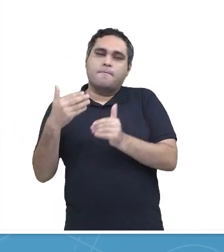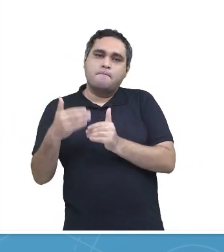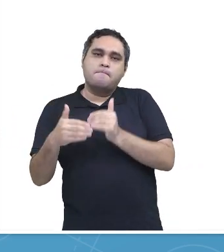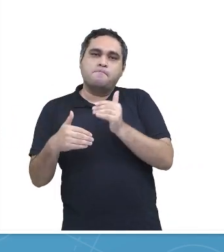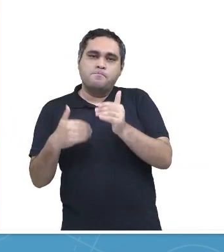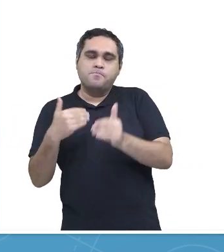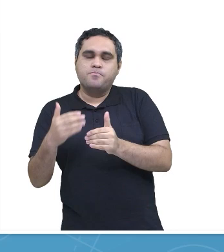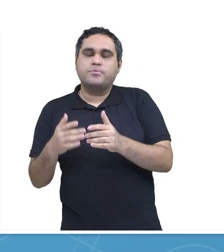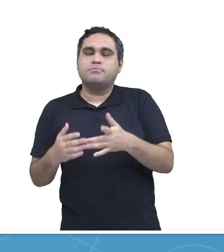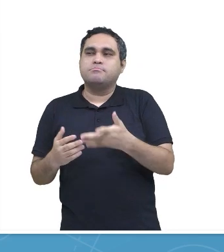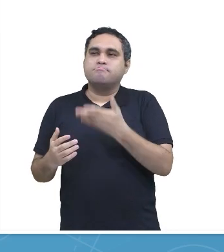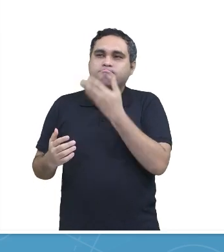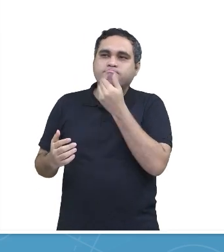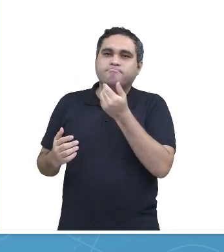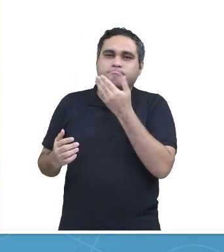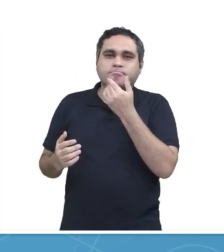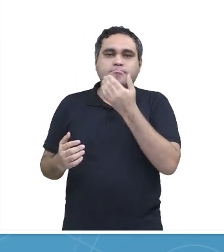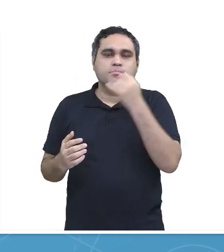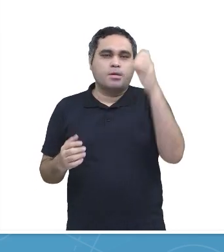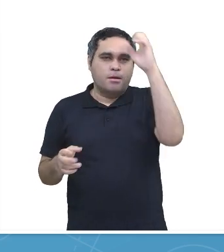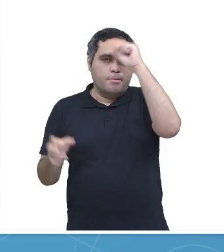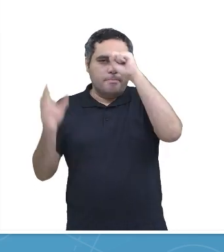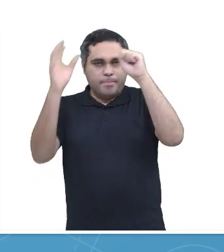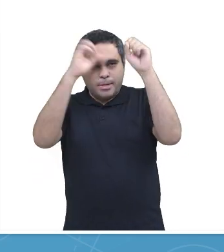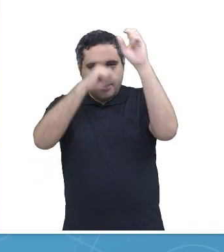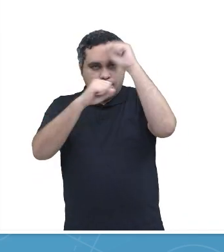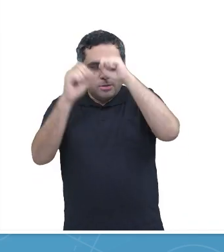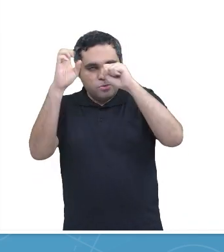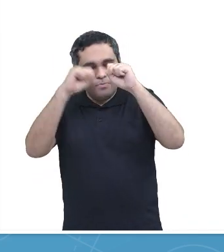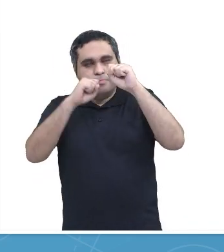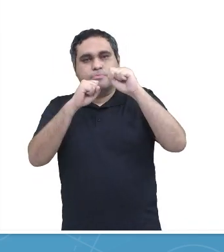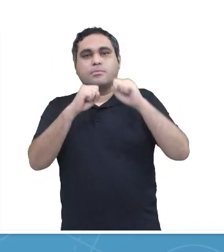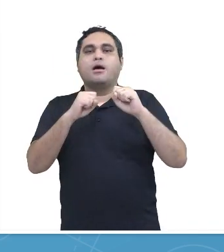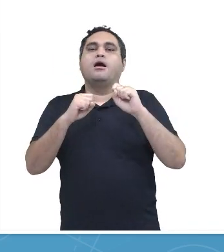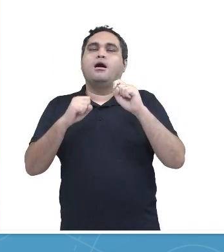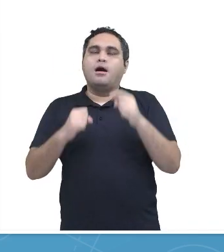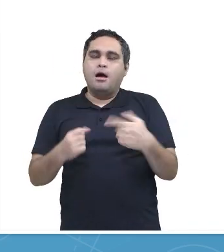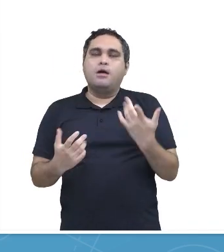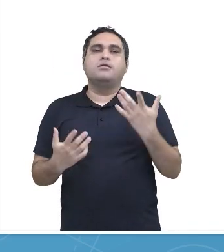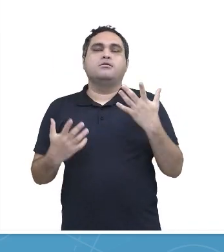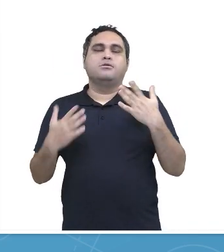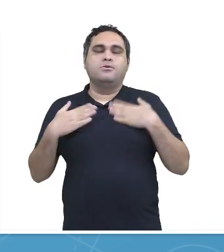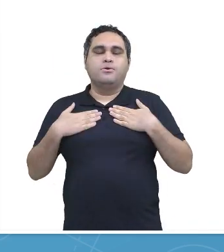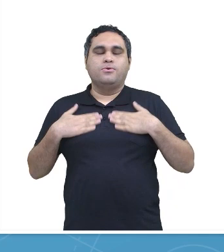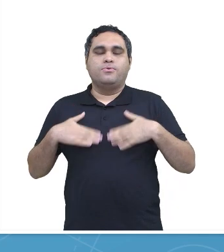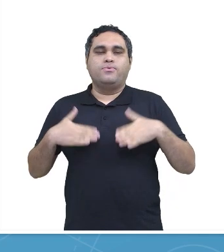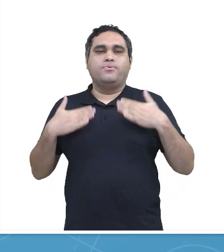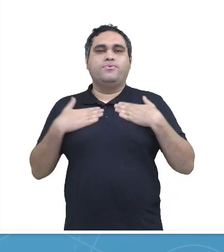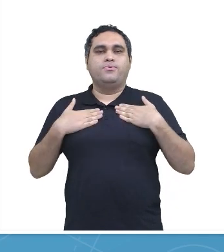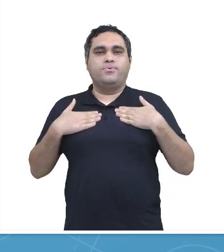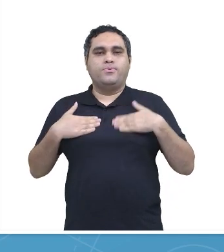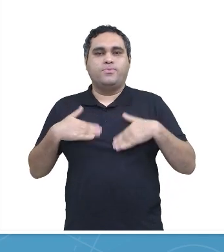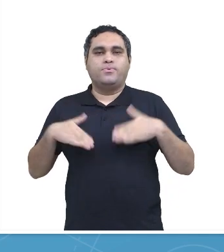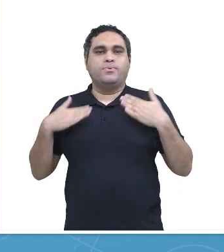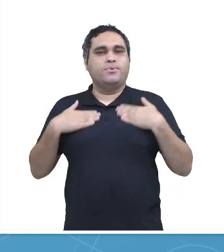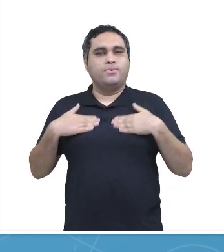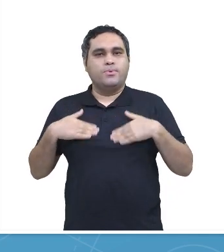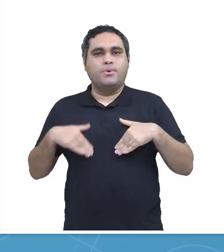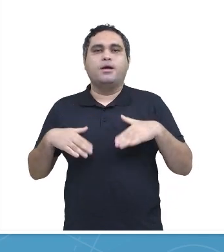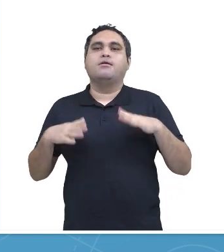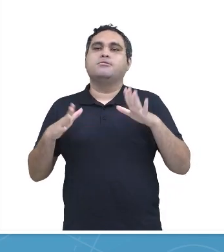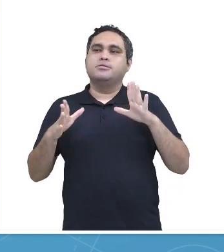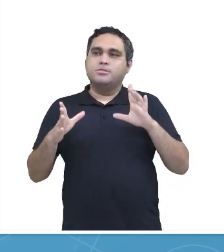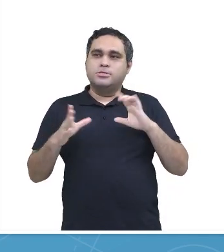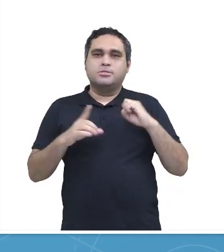com aquilo, aprendendo a lidar com essas modificações, ela também vai aprendendo a se inserir no